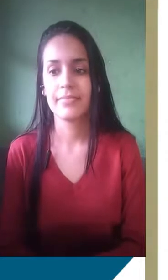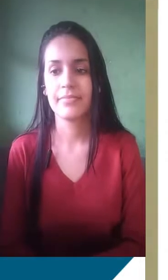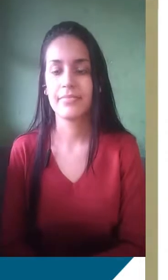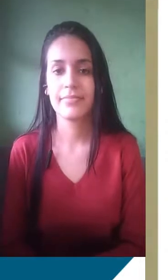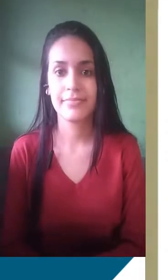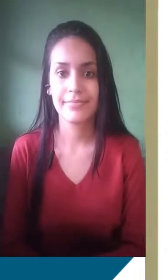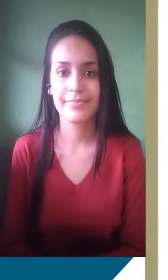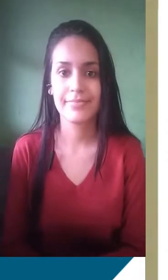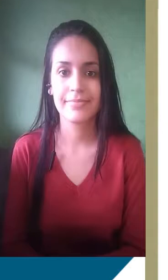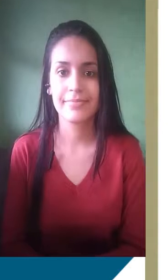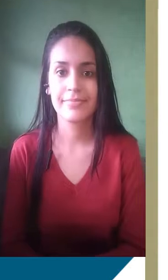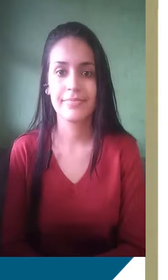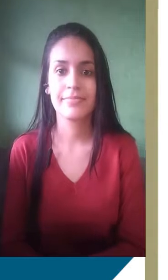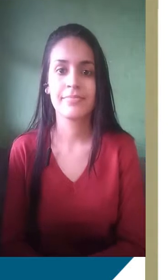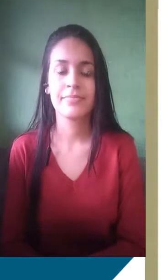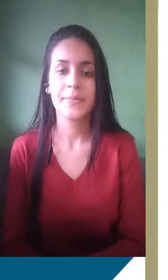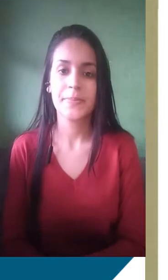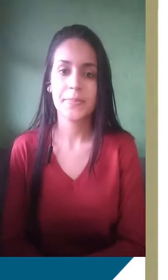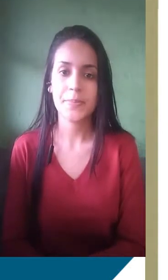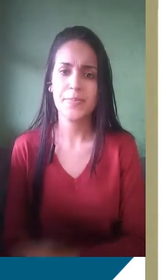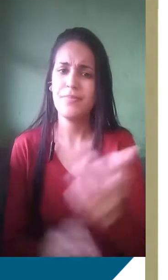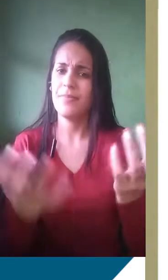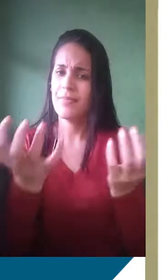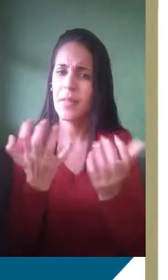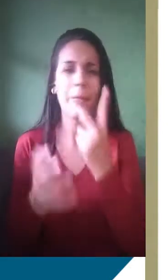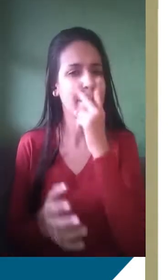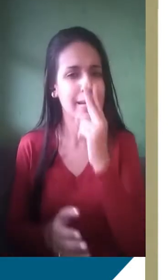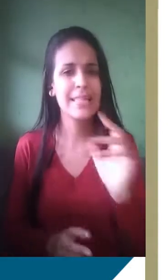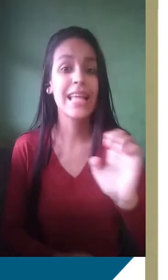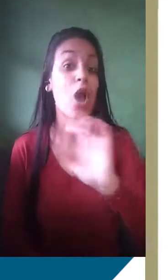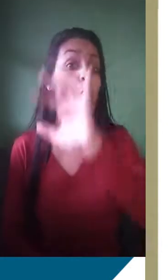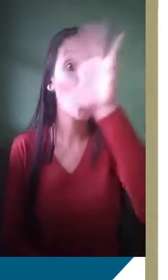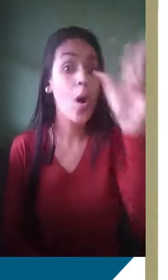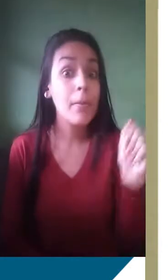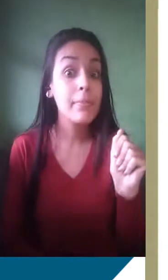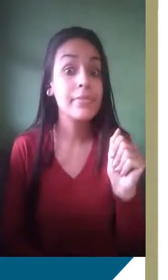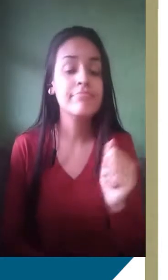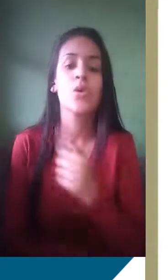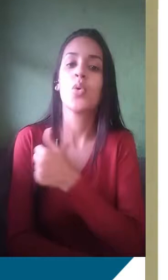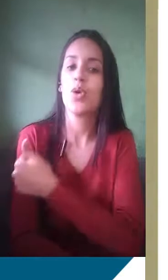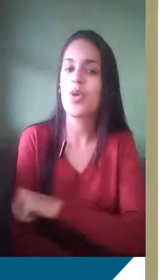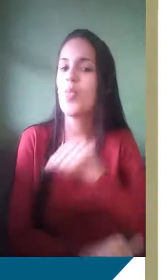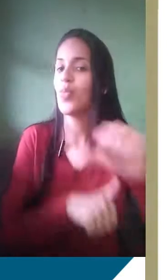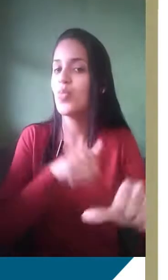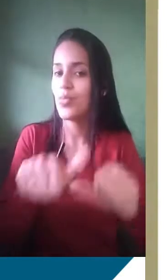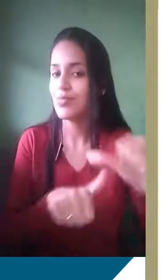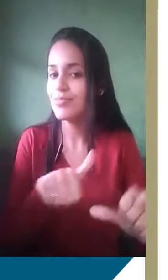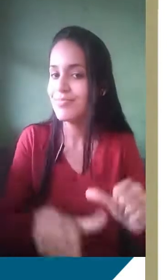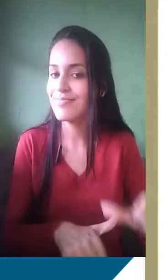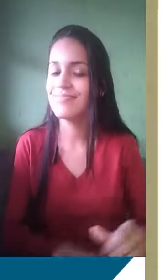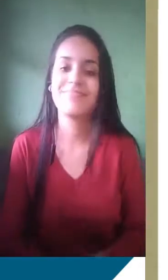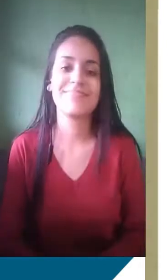Seguindo os moldes europeus, foi nesse período que o Rio de Janeiro passou por diversas intervenções urbanas, como